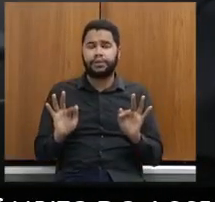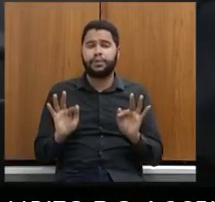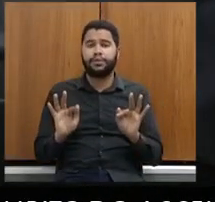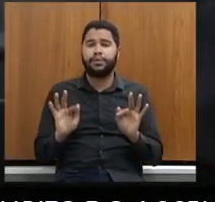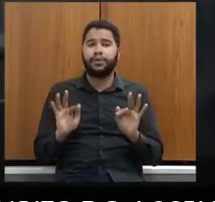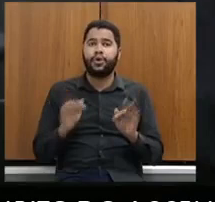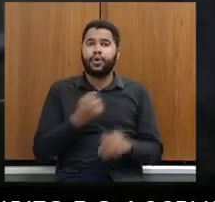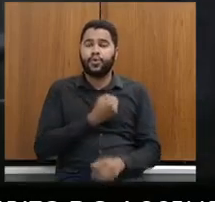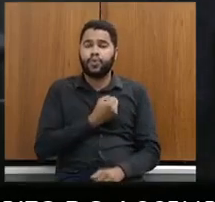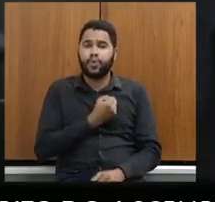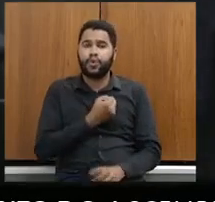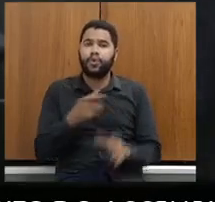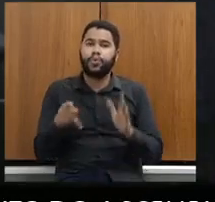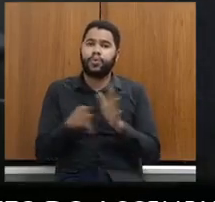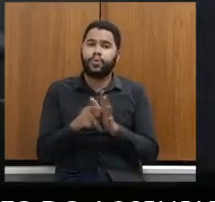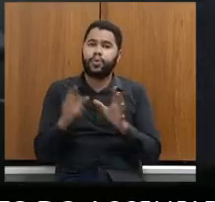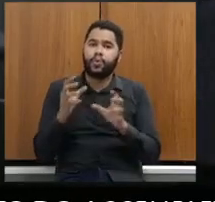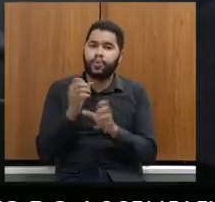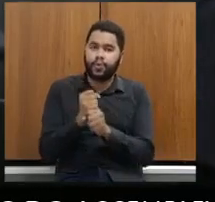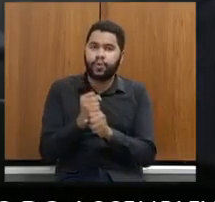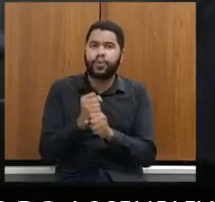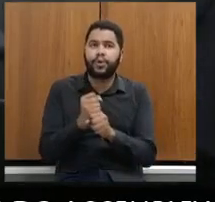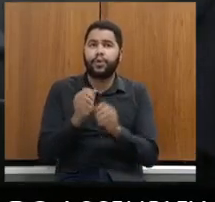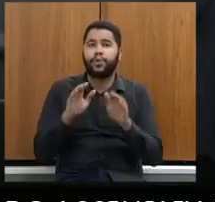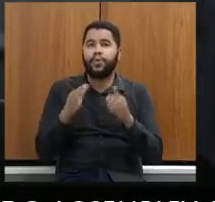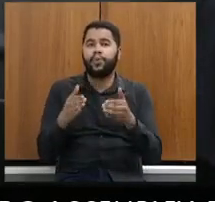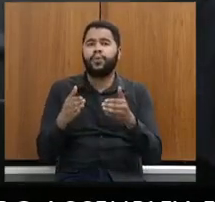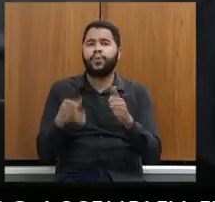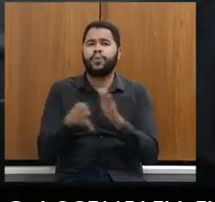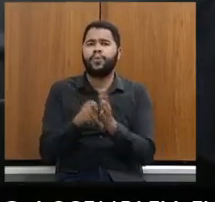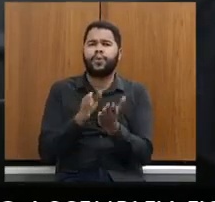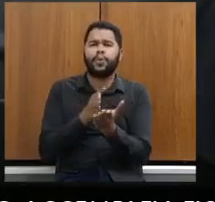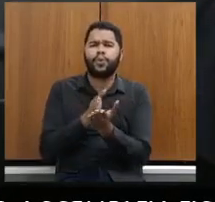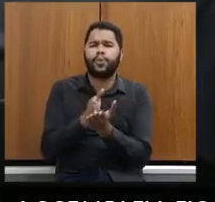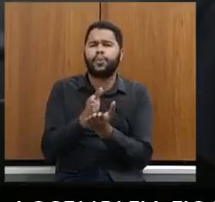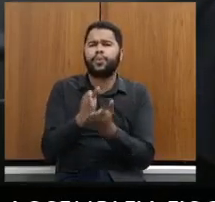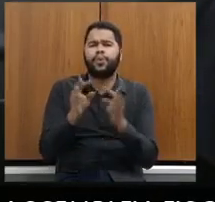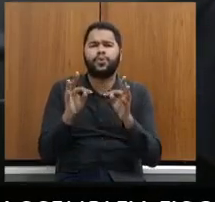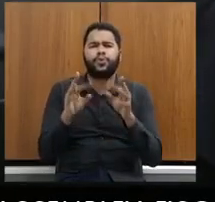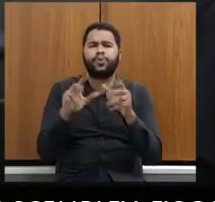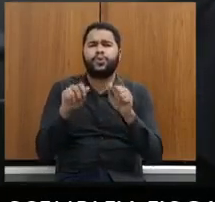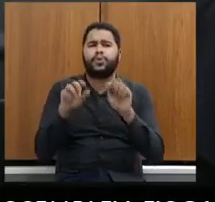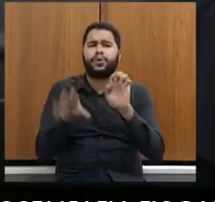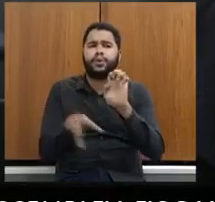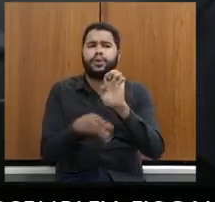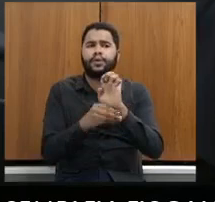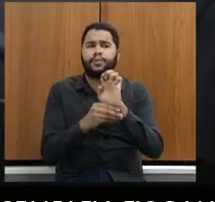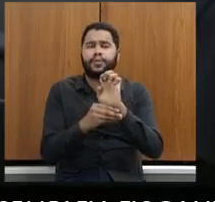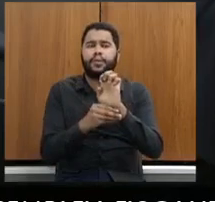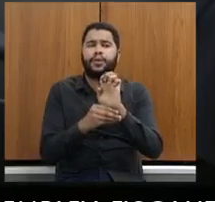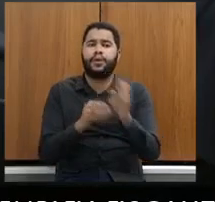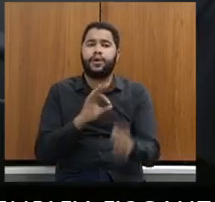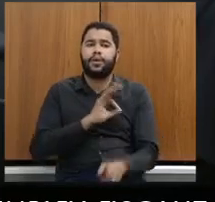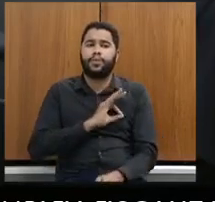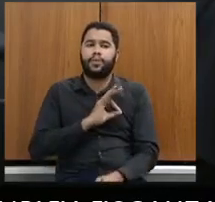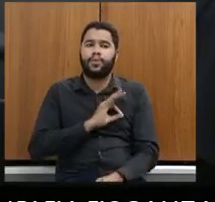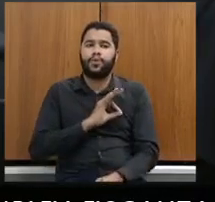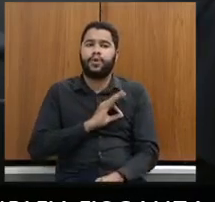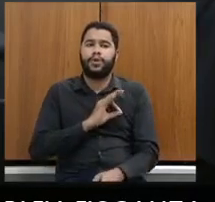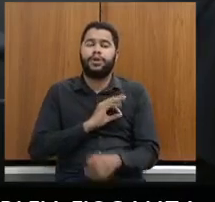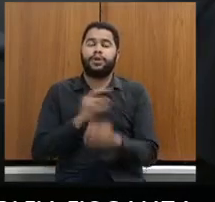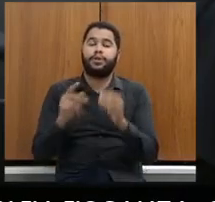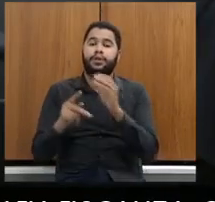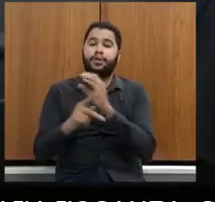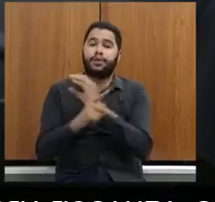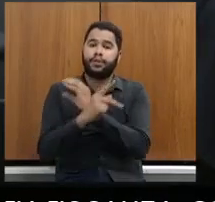e pelos números de mesmos parlamentares que eu tenho de ginásio até porque o destino todas as minhas emendas para a polícia civil a